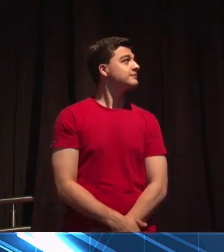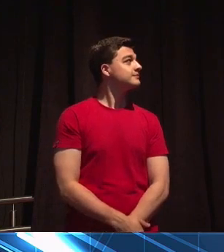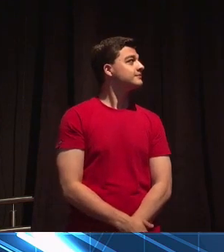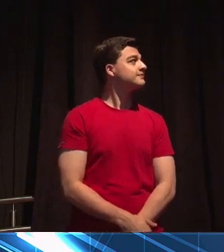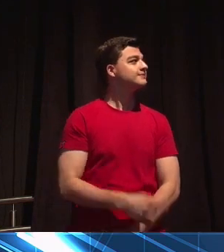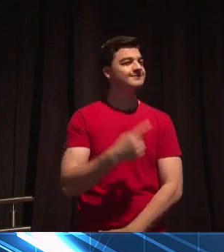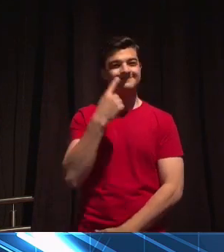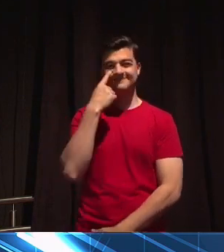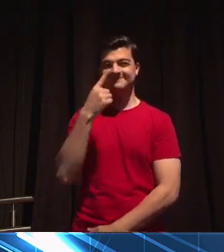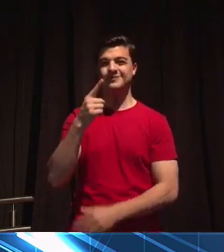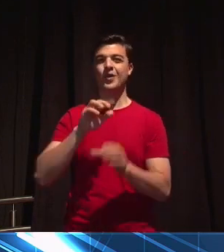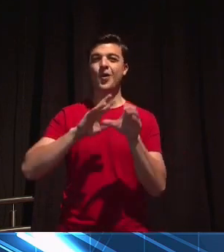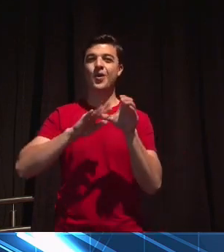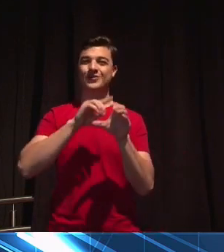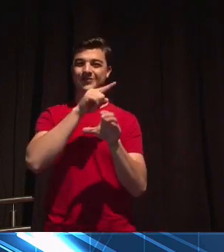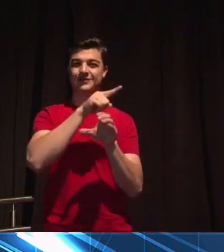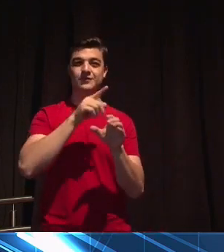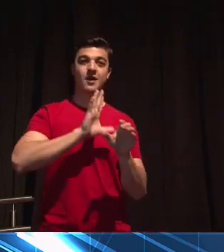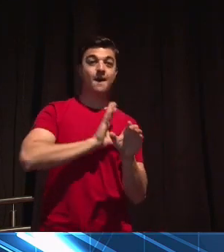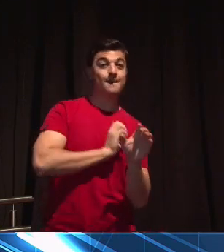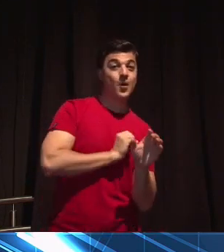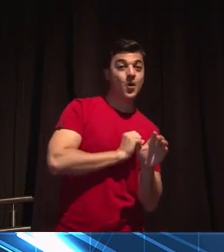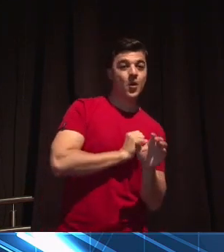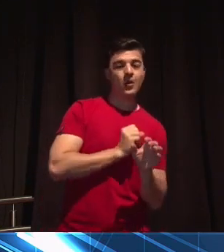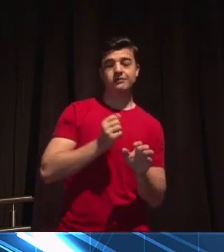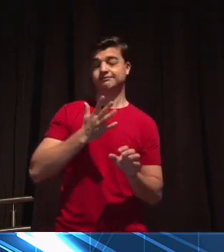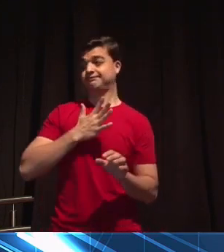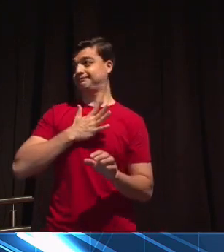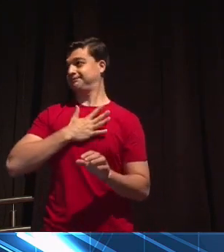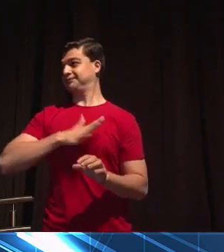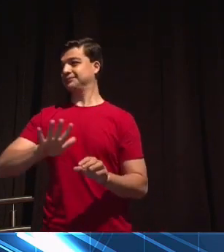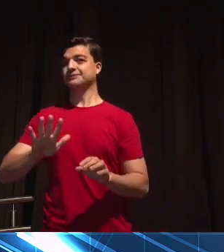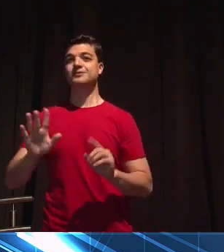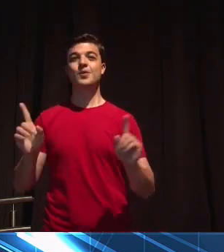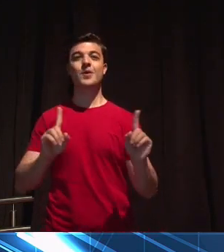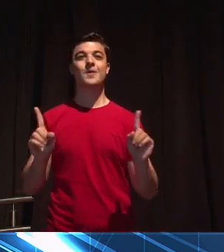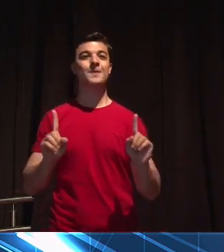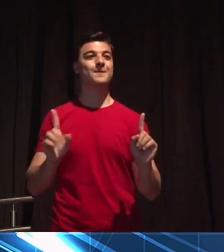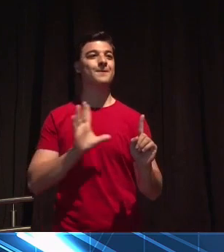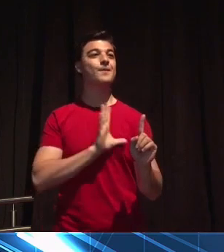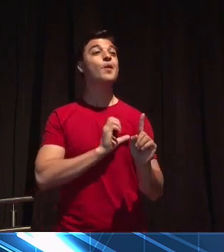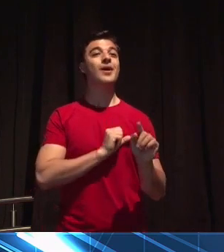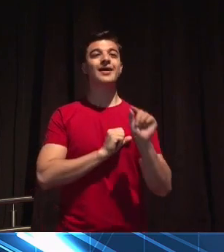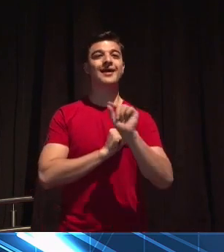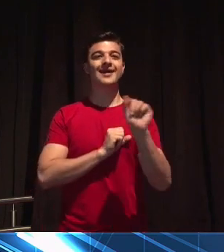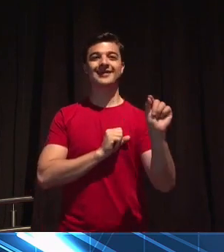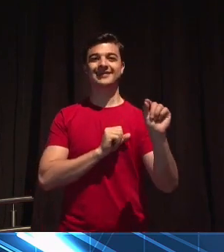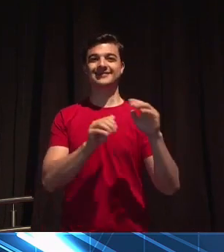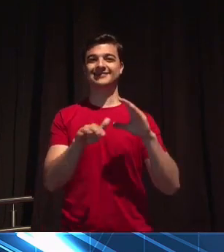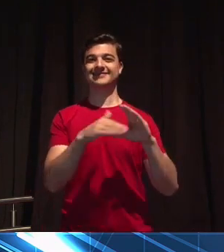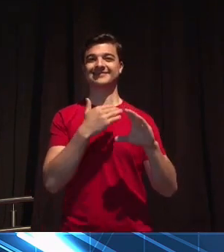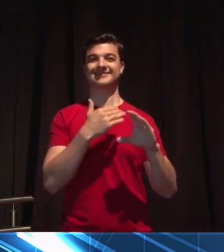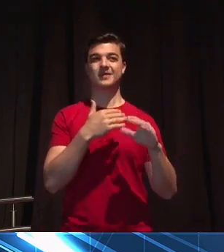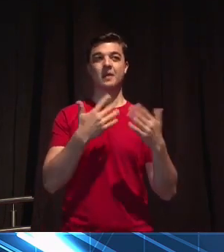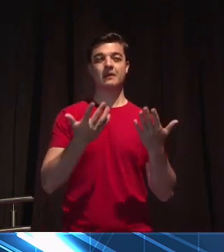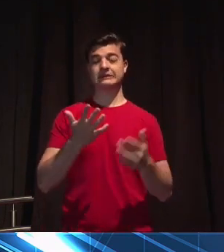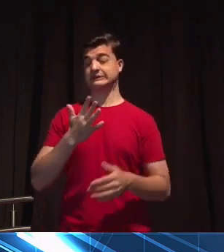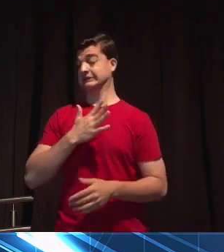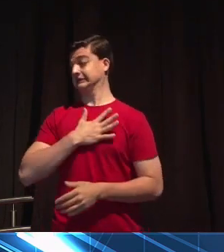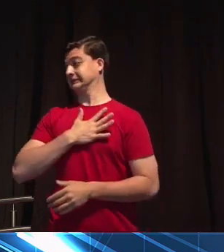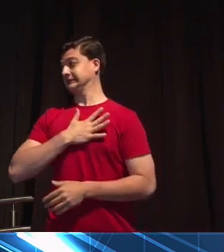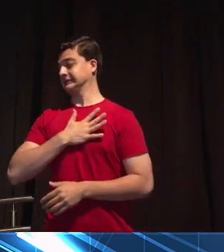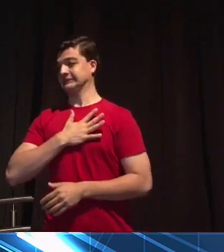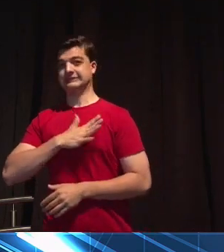nojo desse código aí quem tem Amor levanta a mão aí manda um sim aí Quem tem amor quem tem nojo